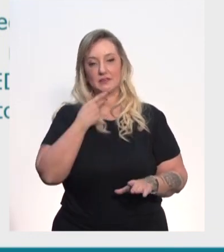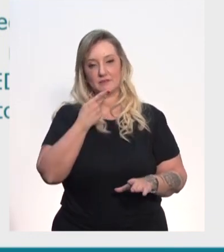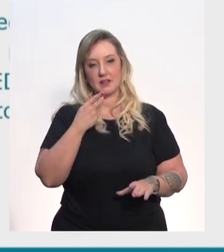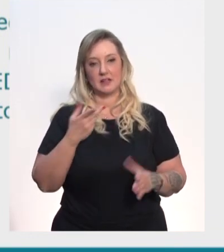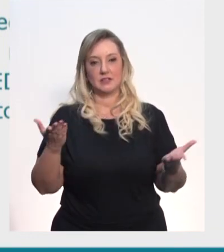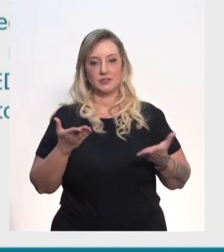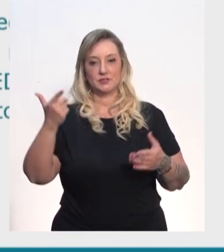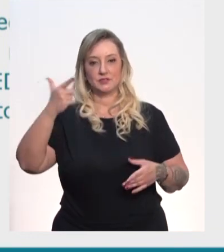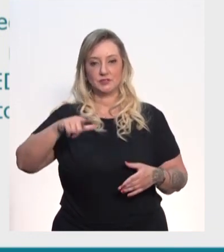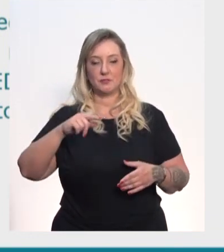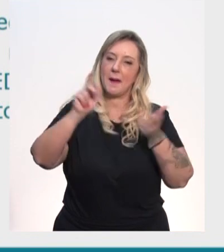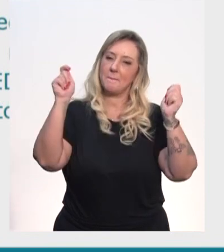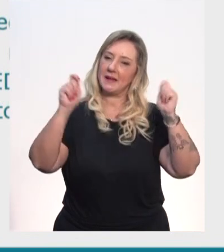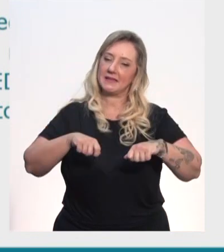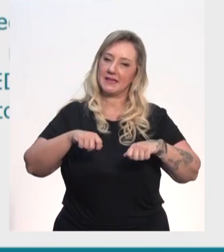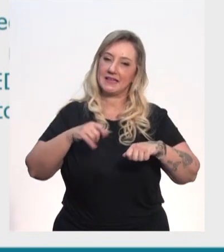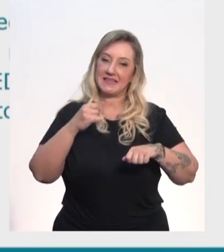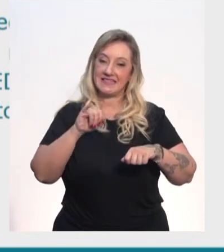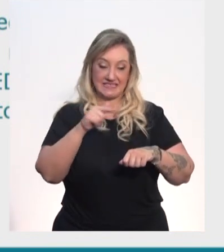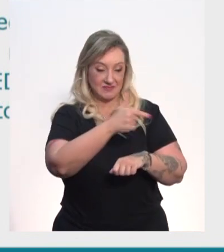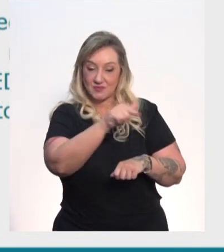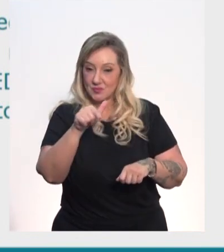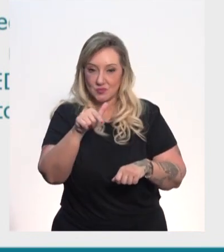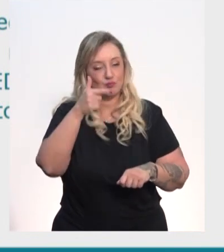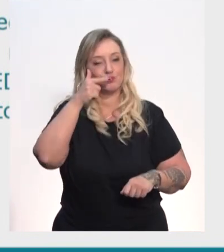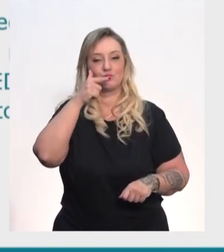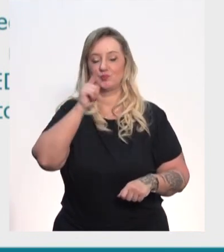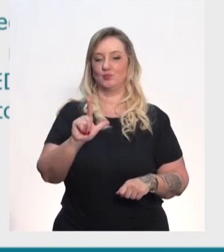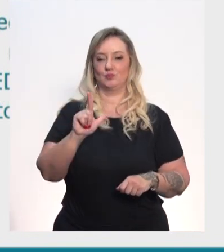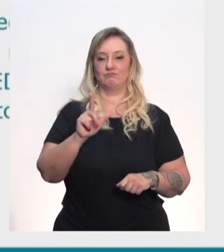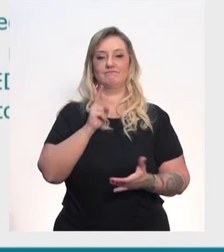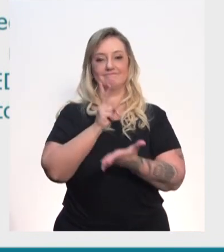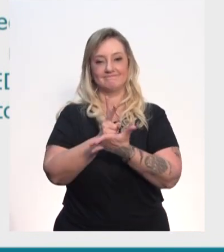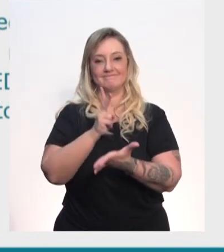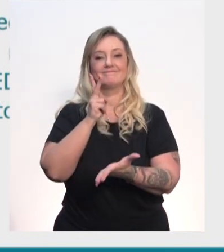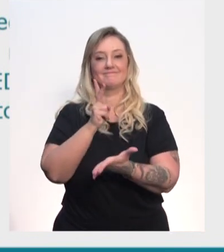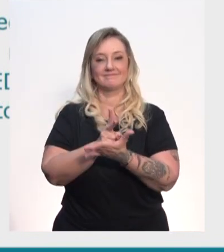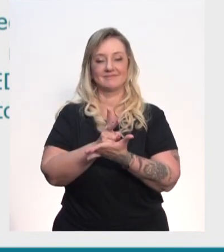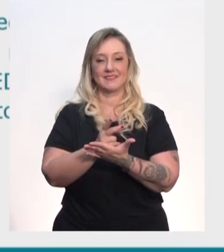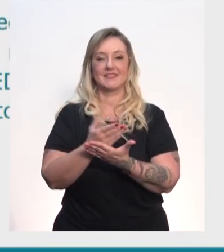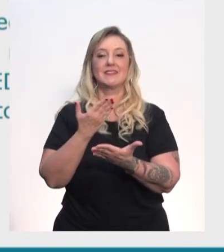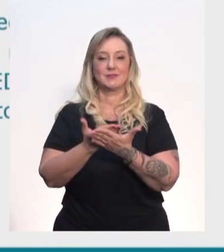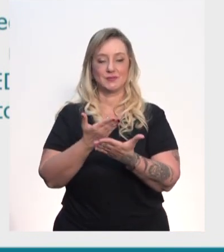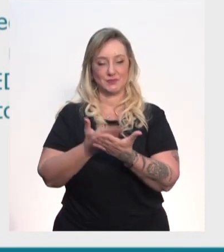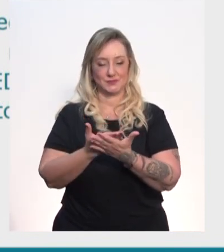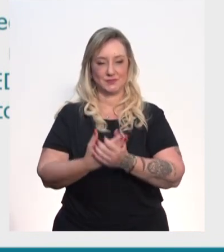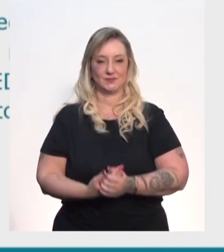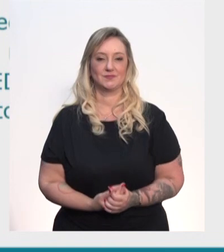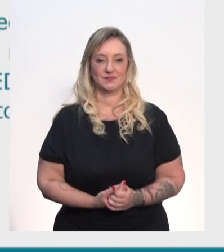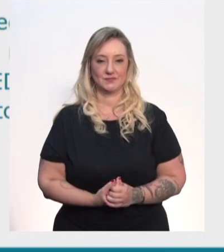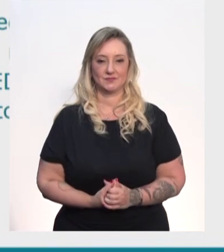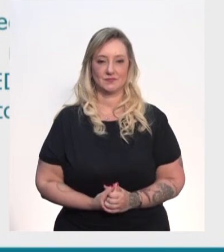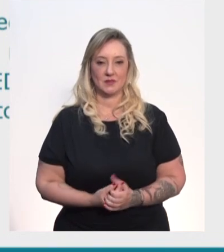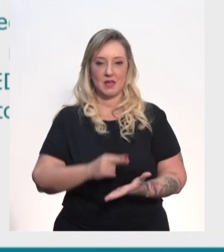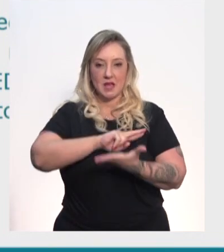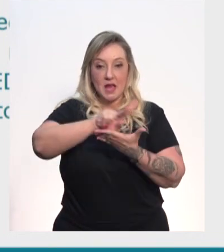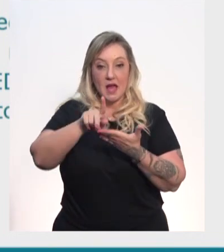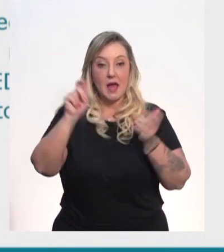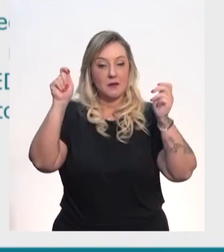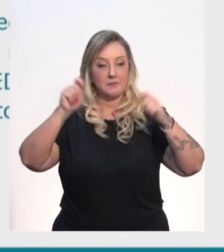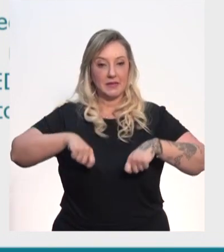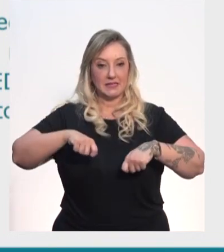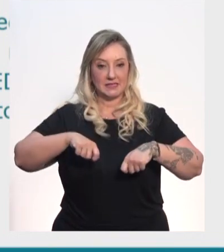conteúdos. Quando vocês conhecerem esse documento, tem essa planilha com as habilidades, e vocês vão